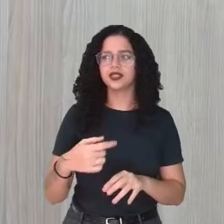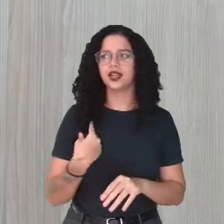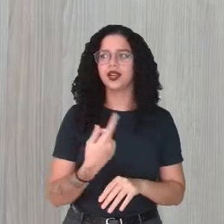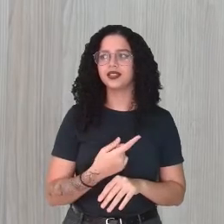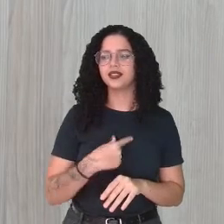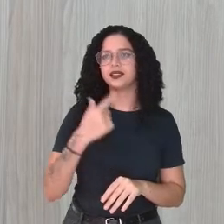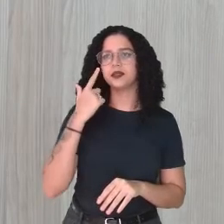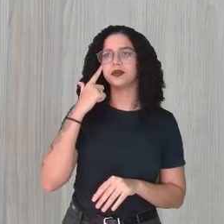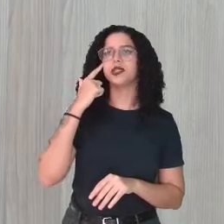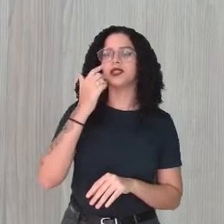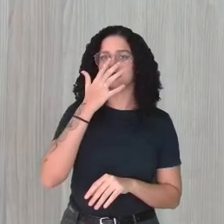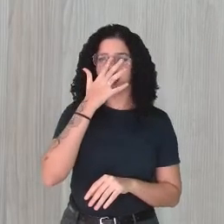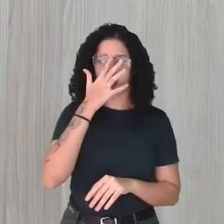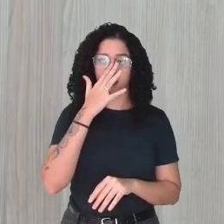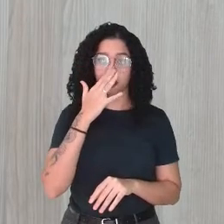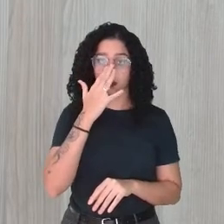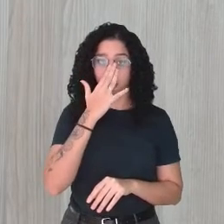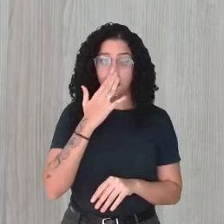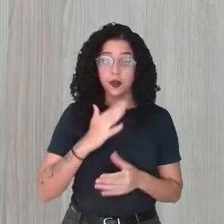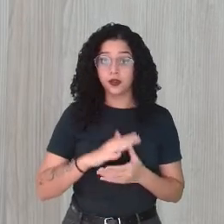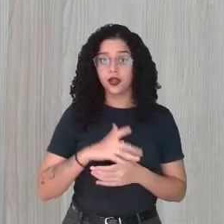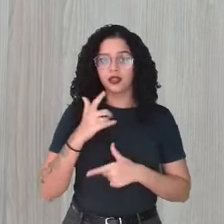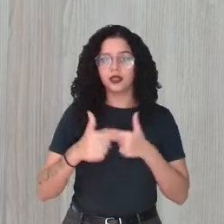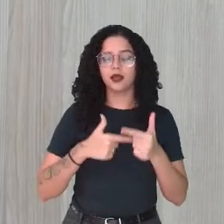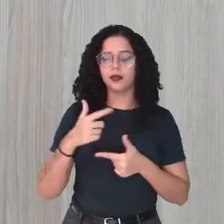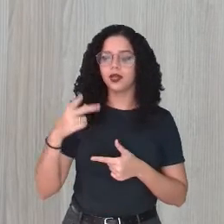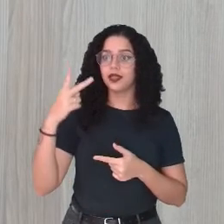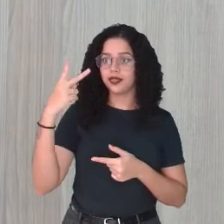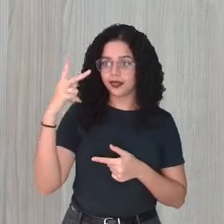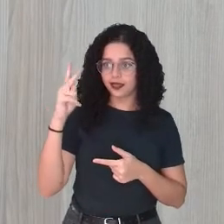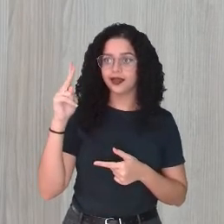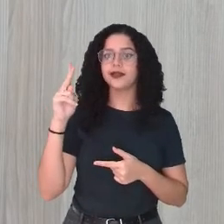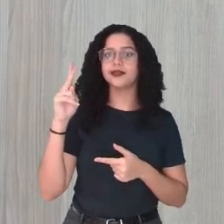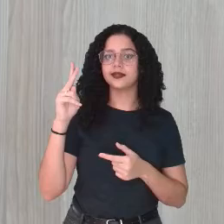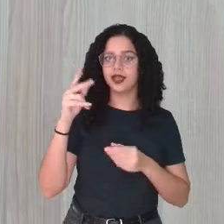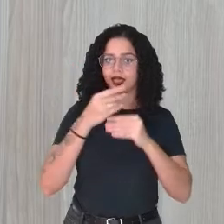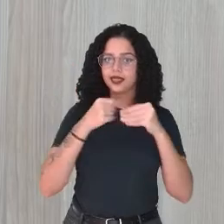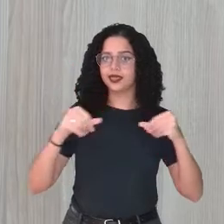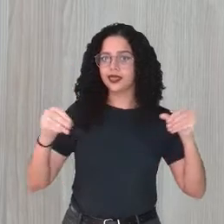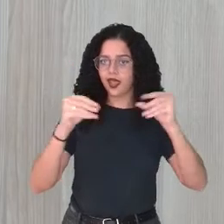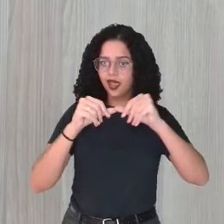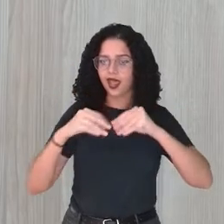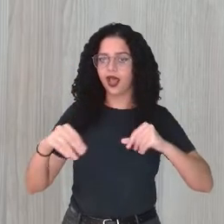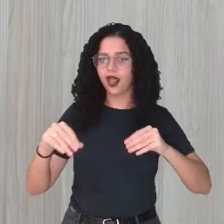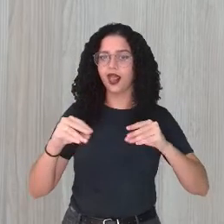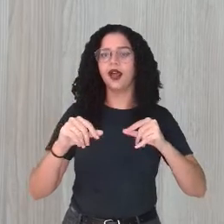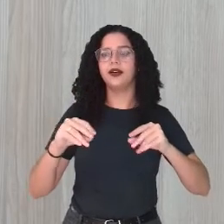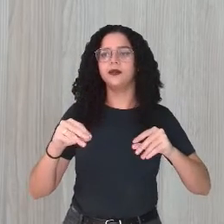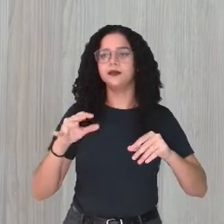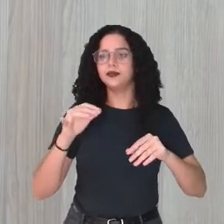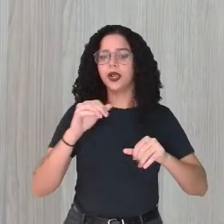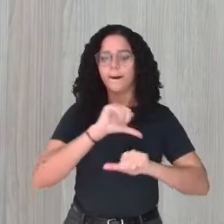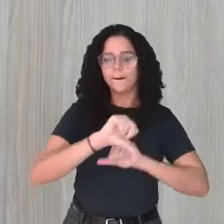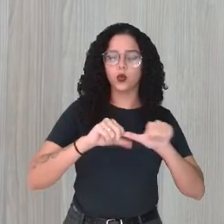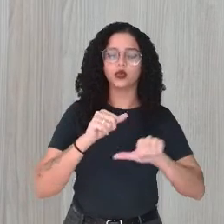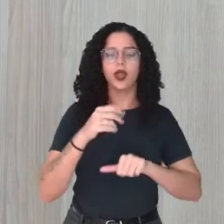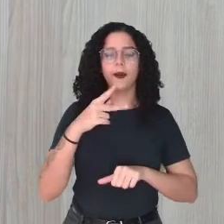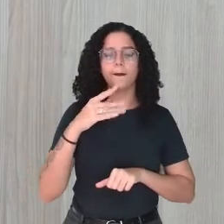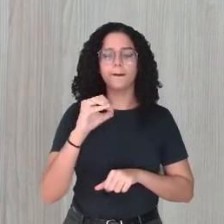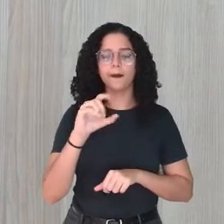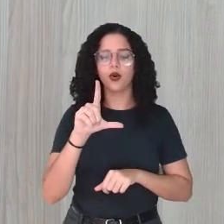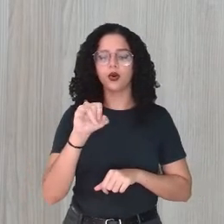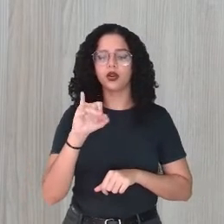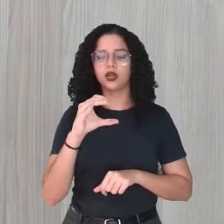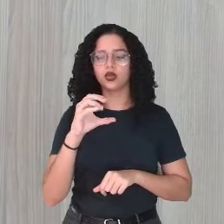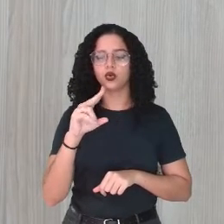for pensar, né, trabalhar naquela terra ali e trazer a policultura, por exemplo, né, o